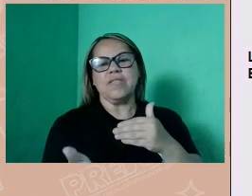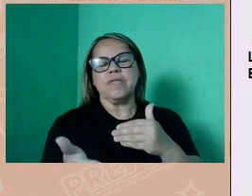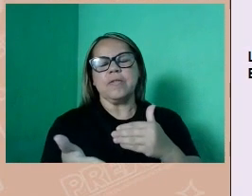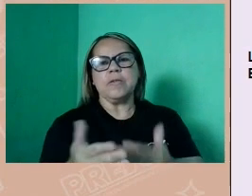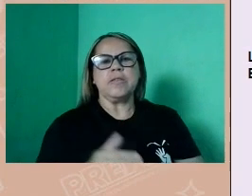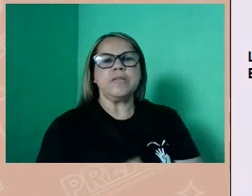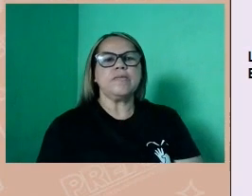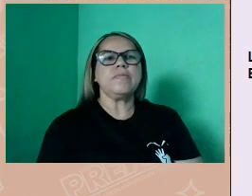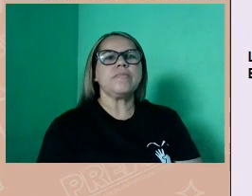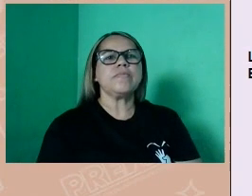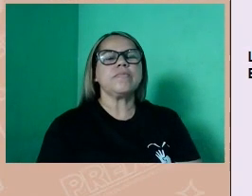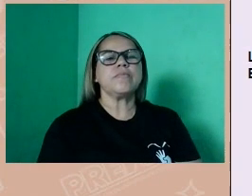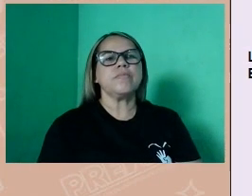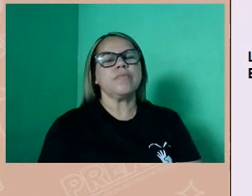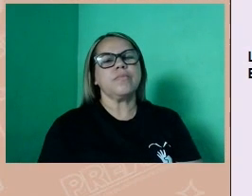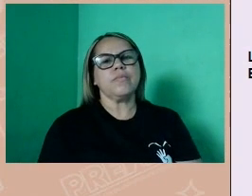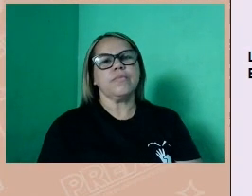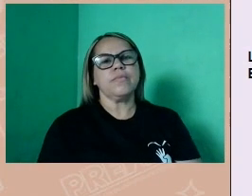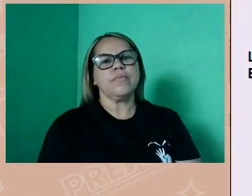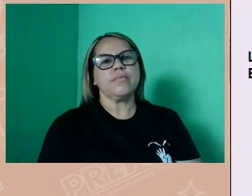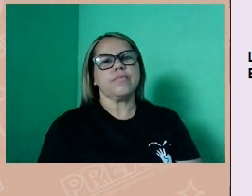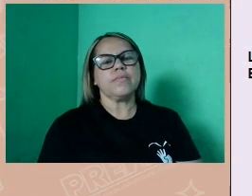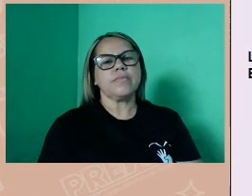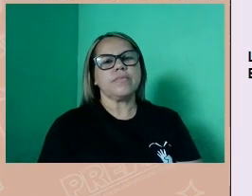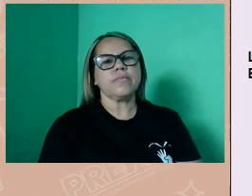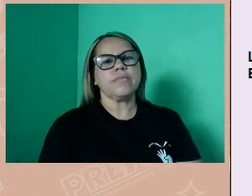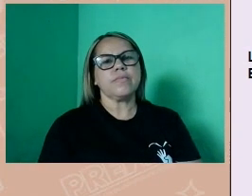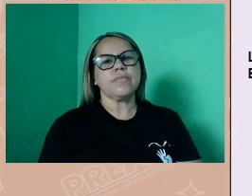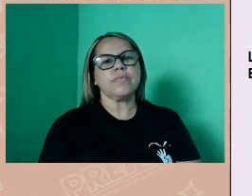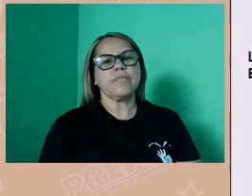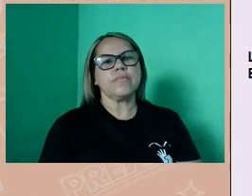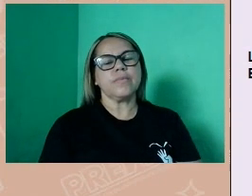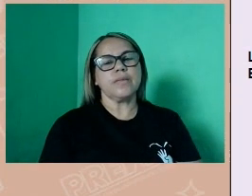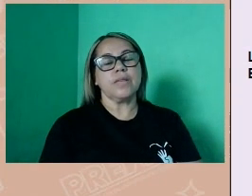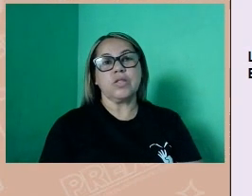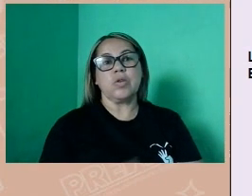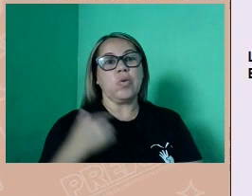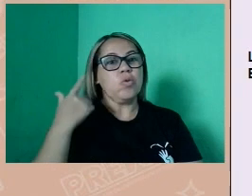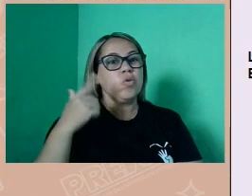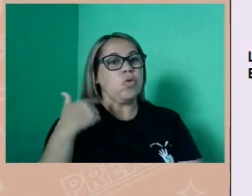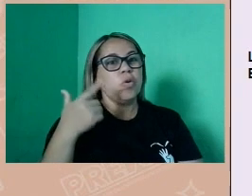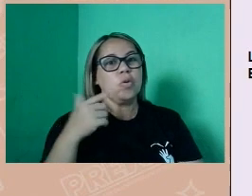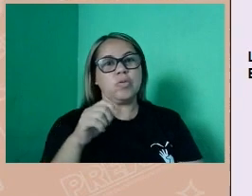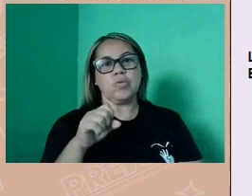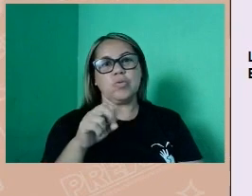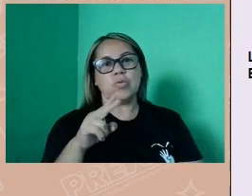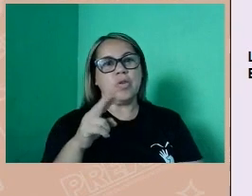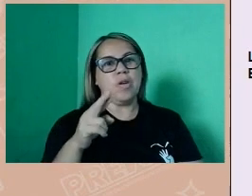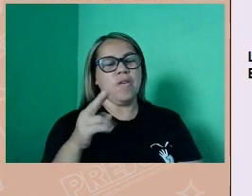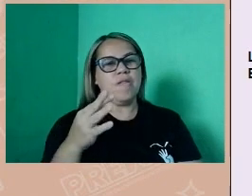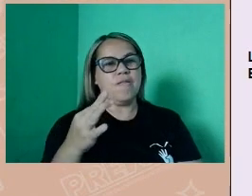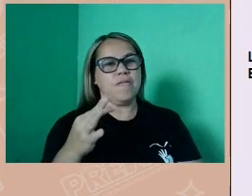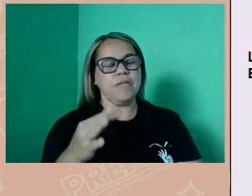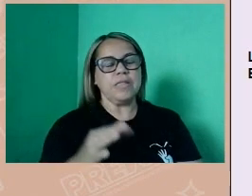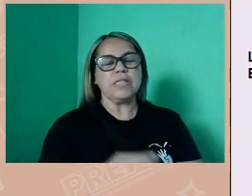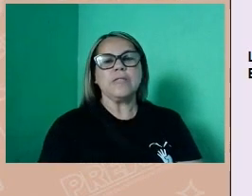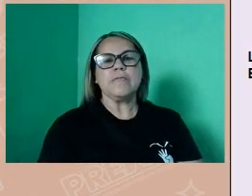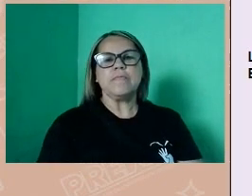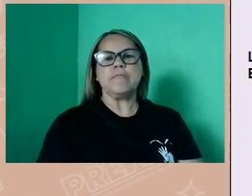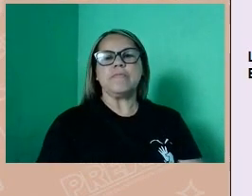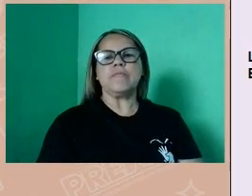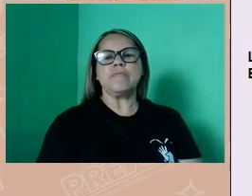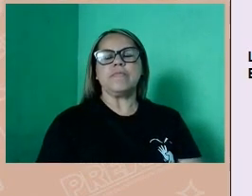crazy surfers né os loucos do surf are part of a long tradition of